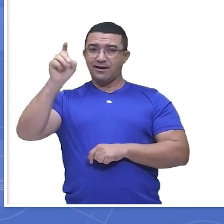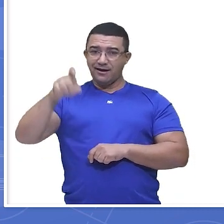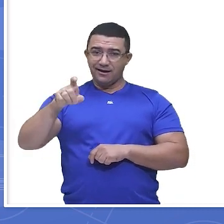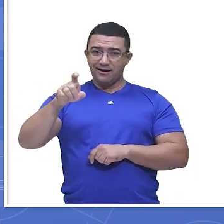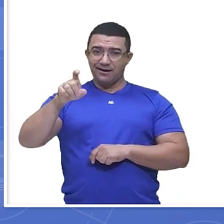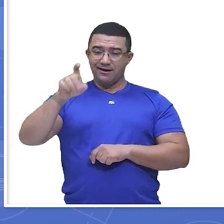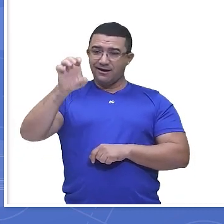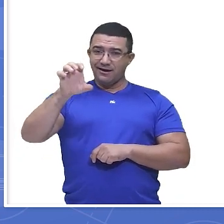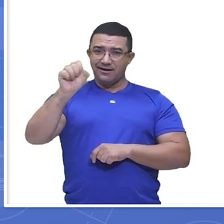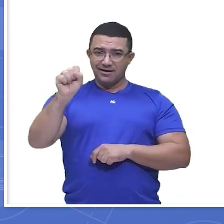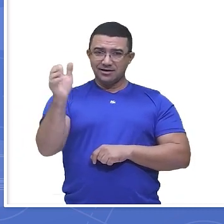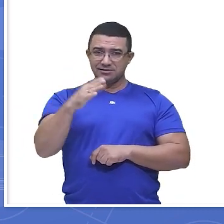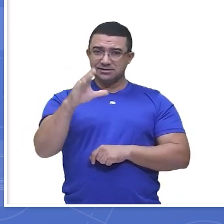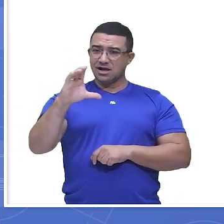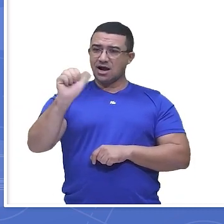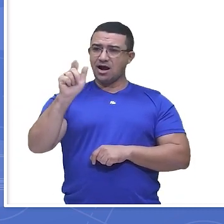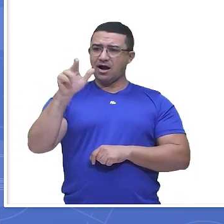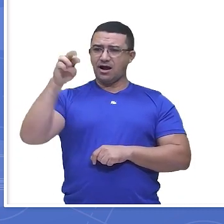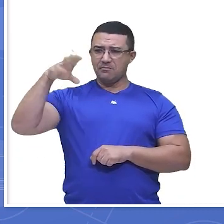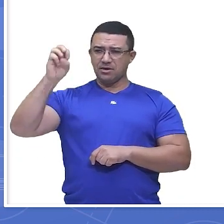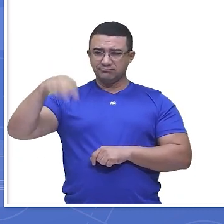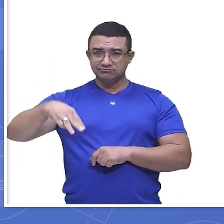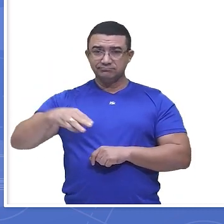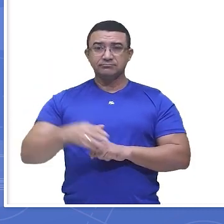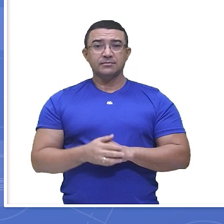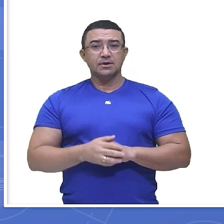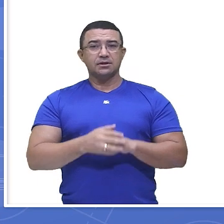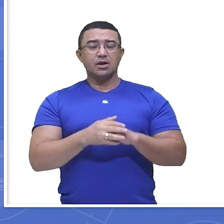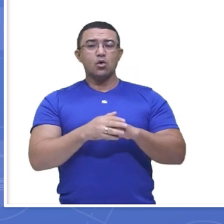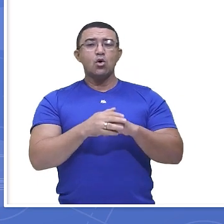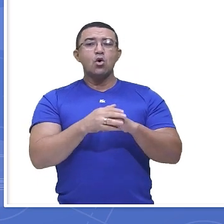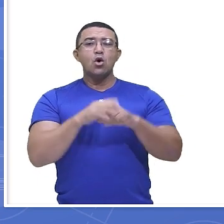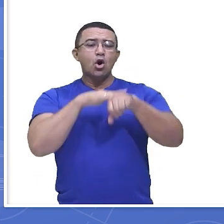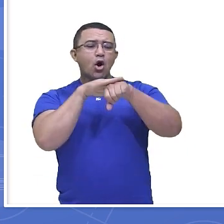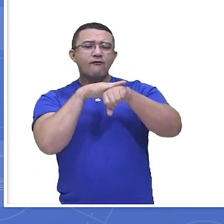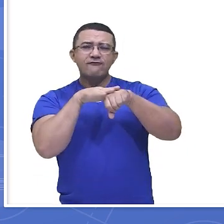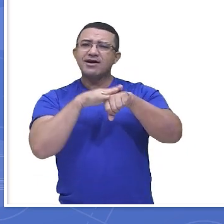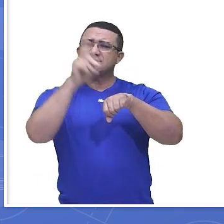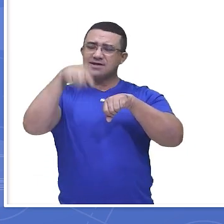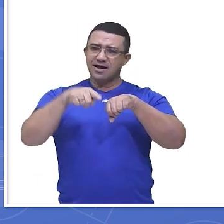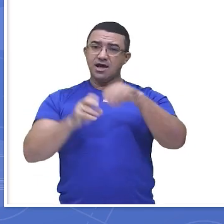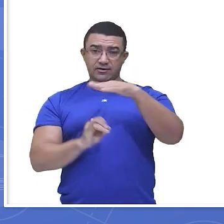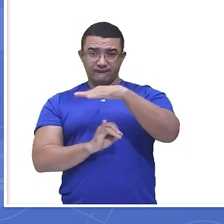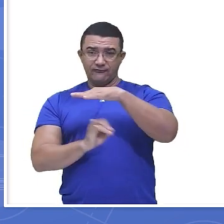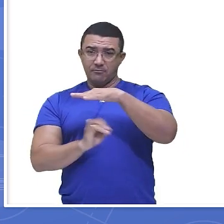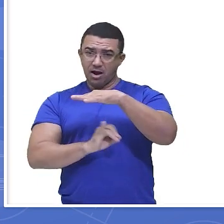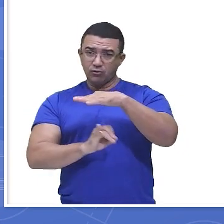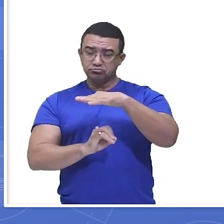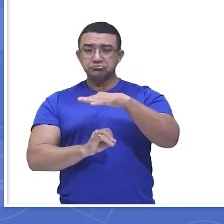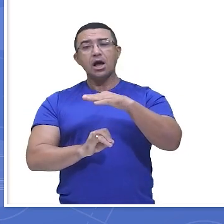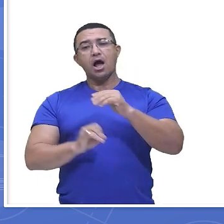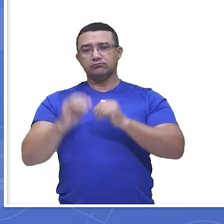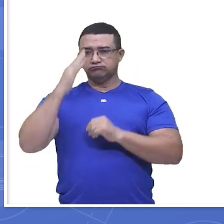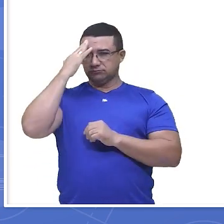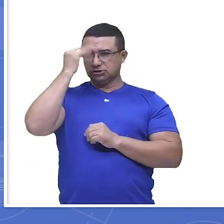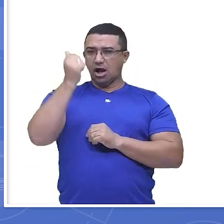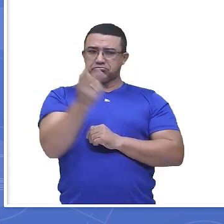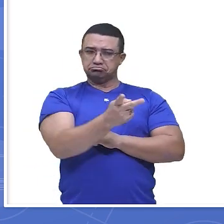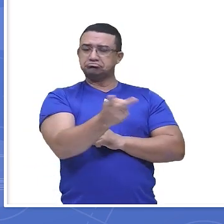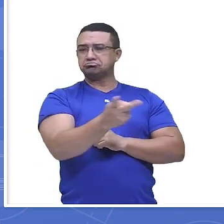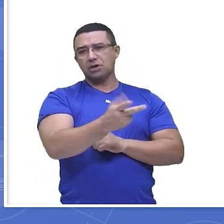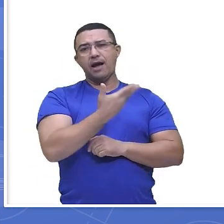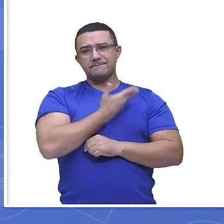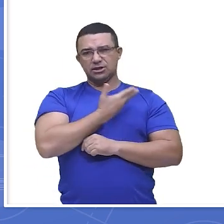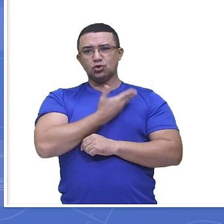um diálogo informal. Se o diálogo é informal, já existe um grau de familiaridade ou de conhecimento, de